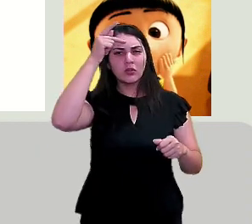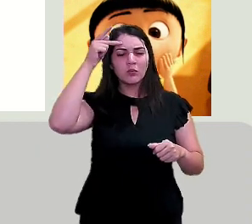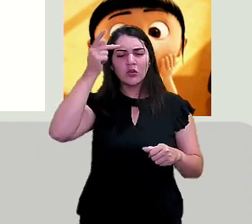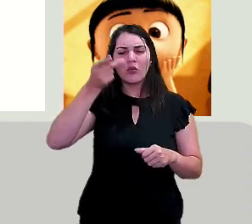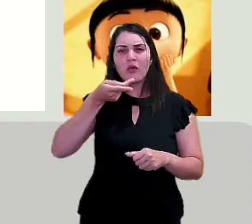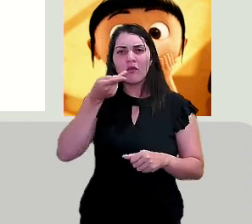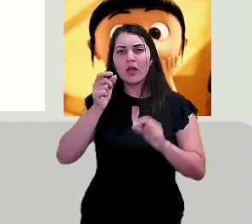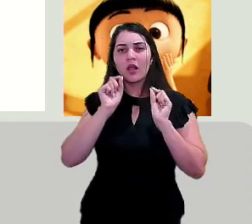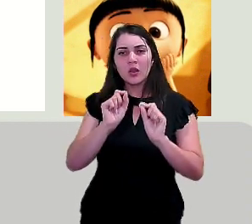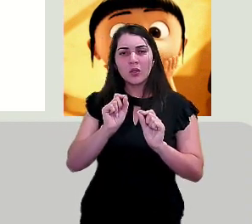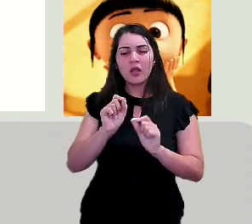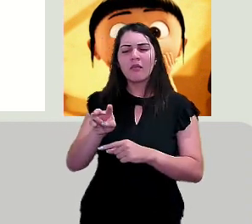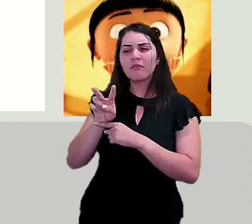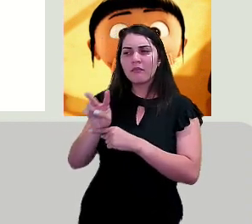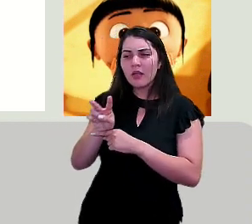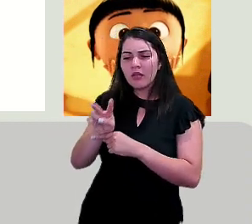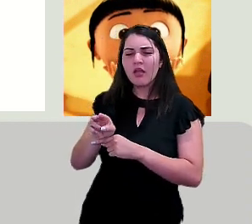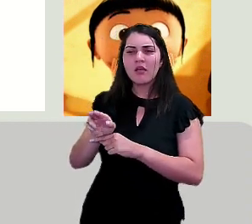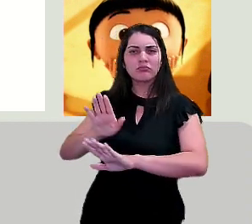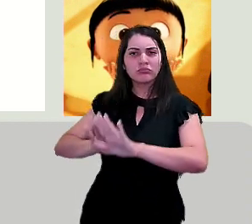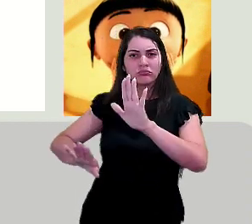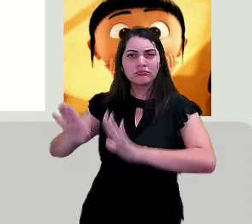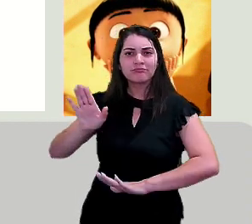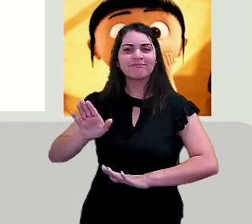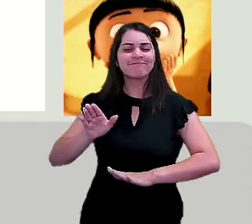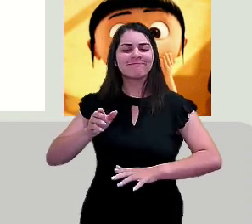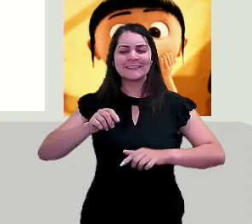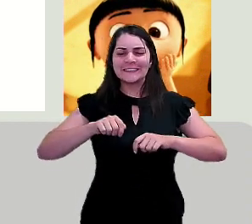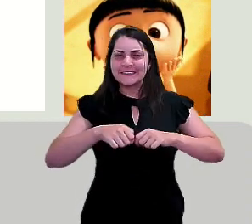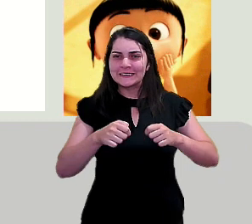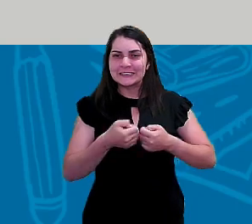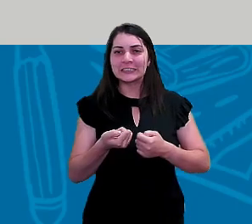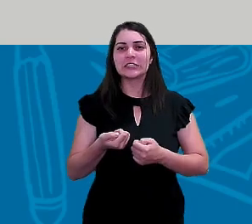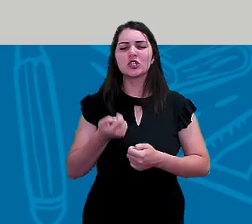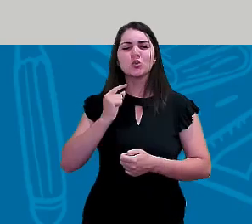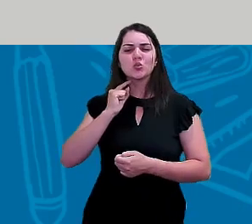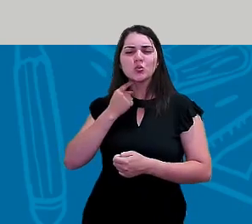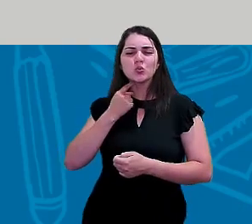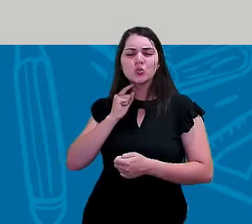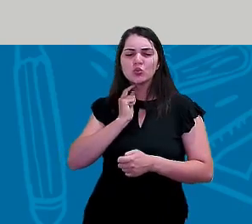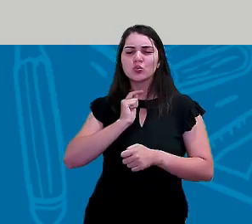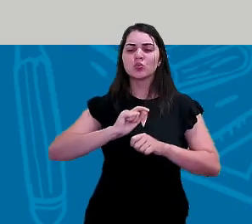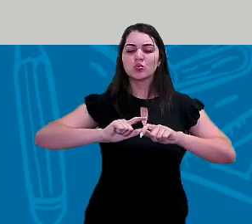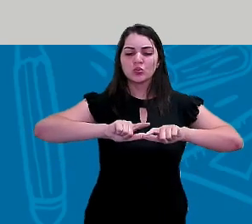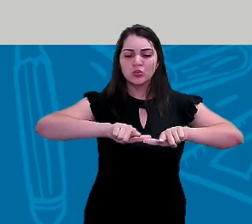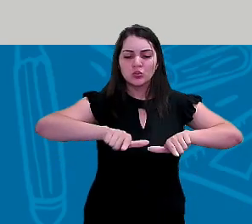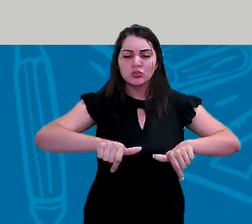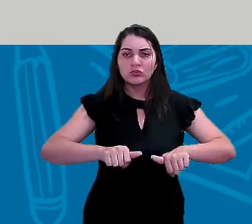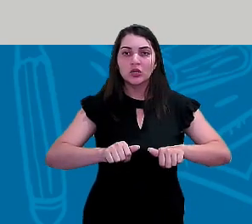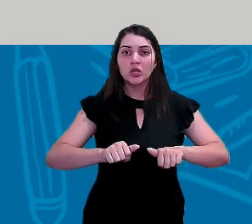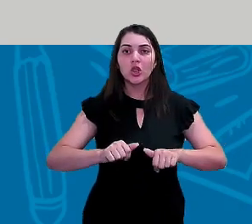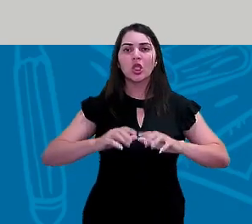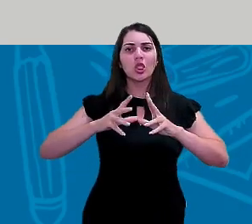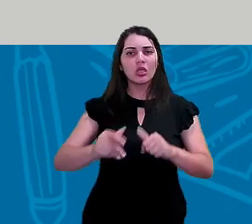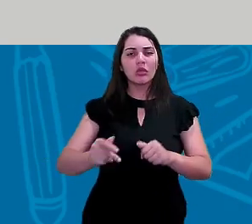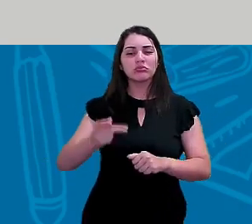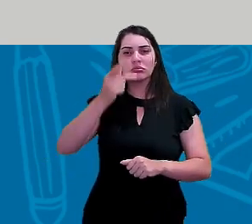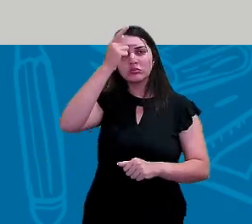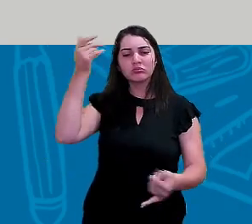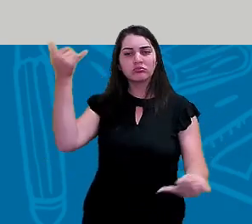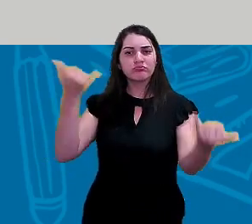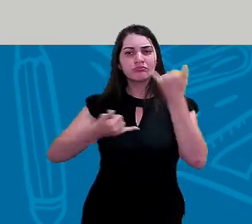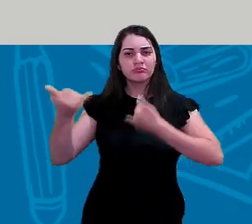Preserve, conserve, não destrua, não cometa, não faça poluição. Todo mundo alerta a gente para isso. E por que